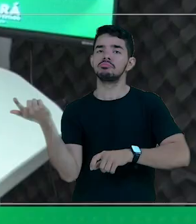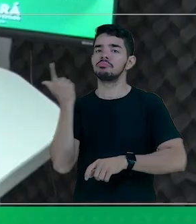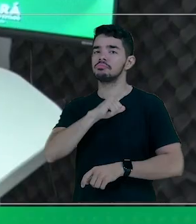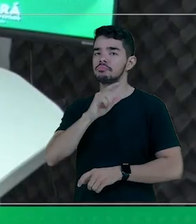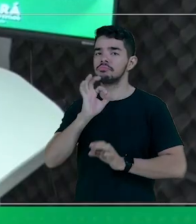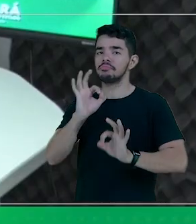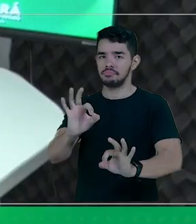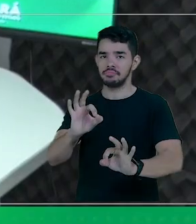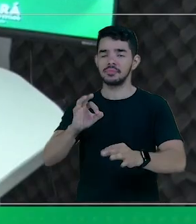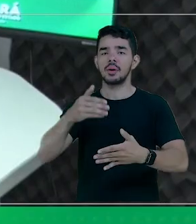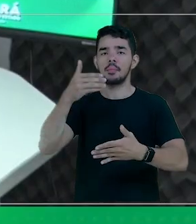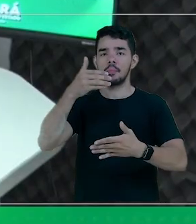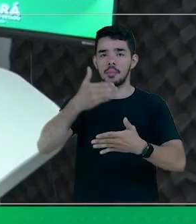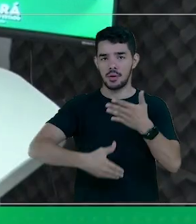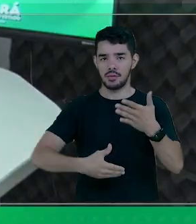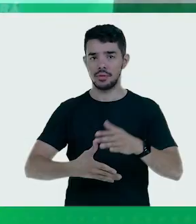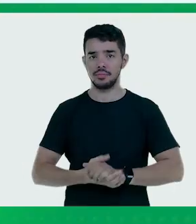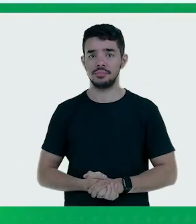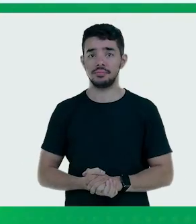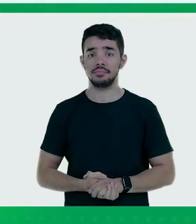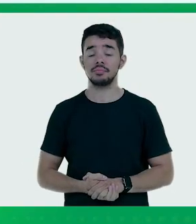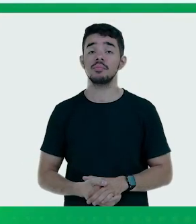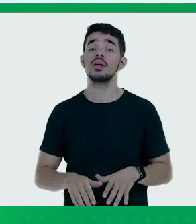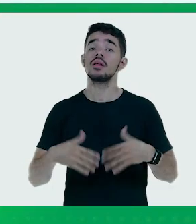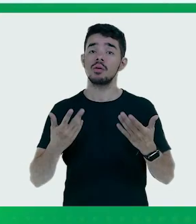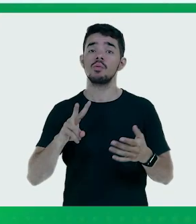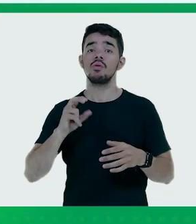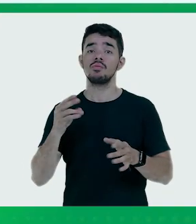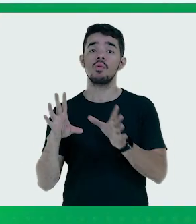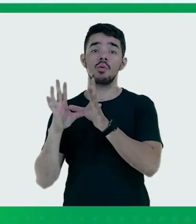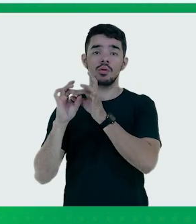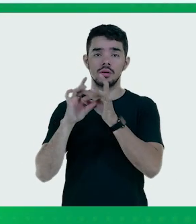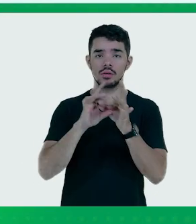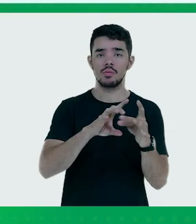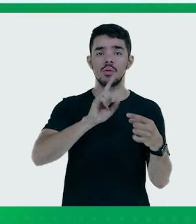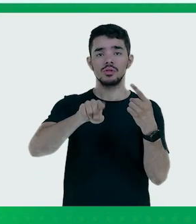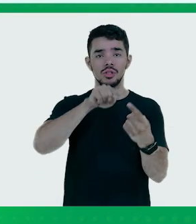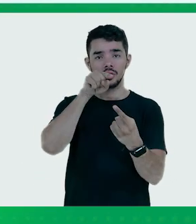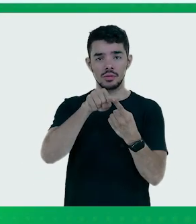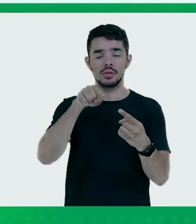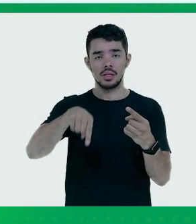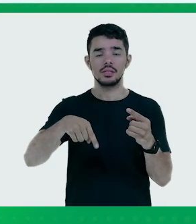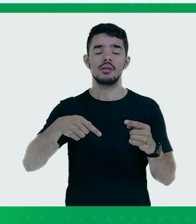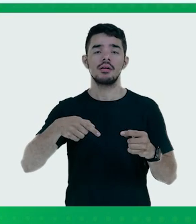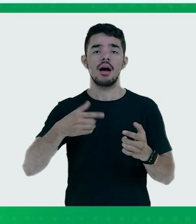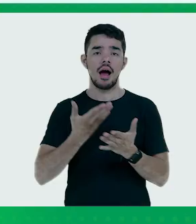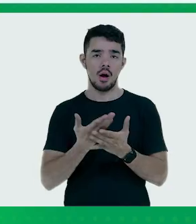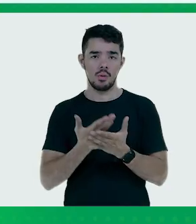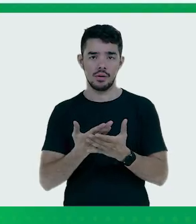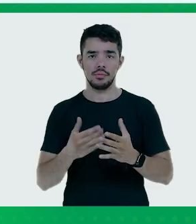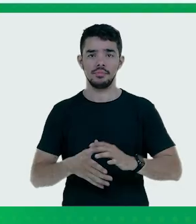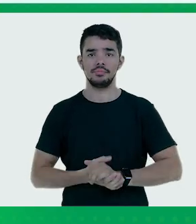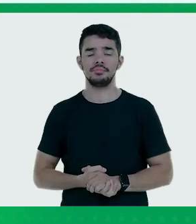prova de linguagens. Diante disso, vou contextualizar os objetivos desta primeira aula, né?